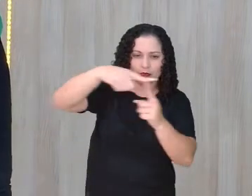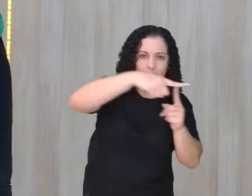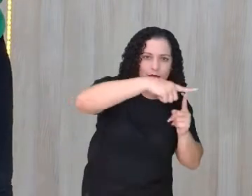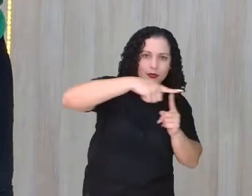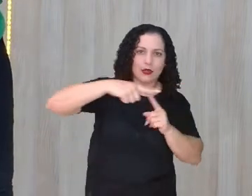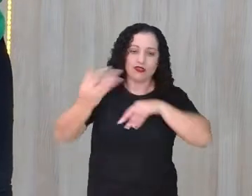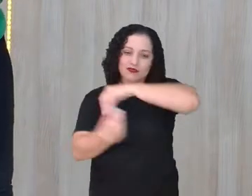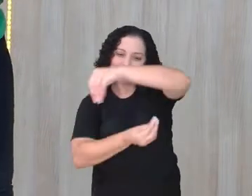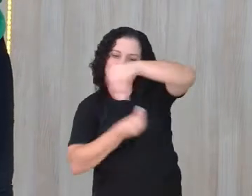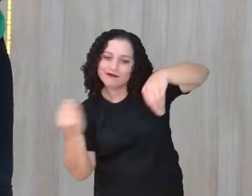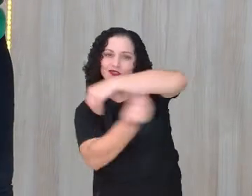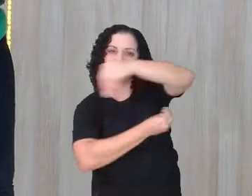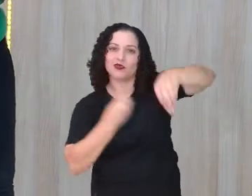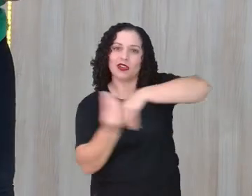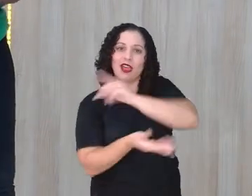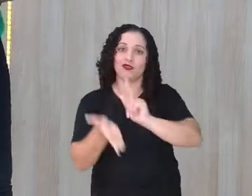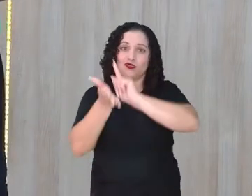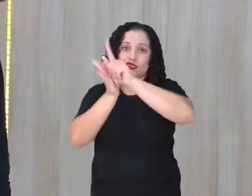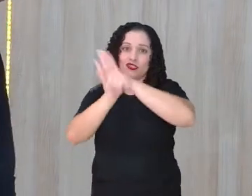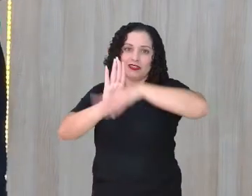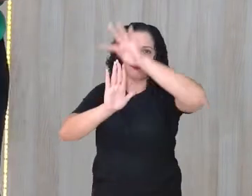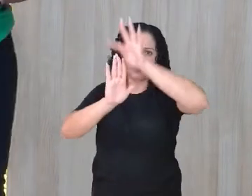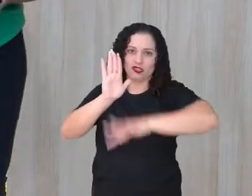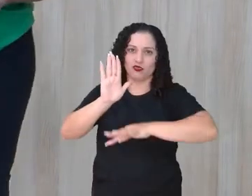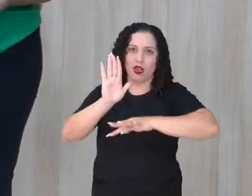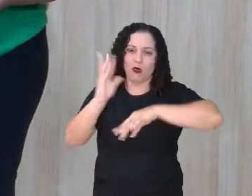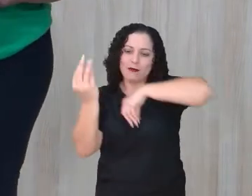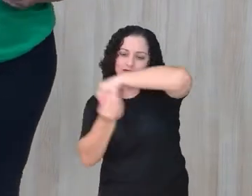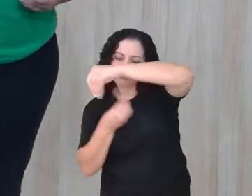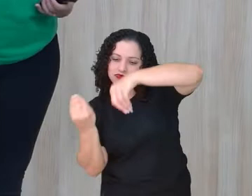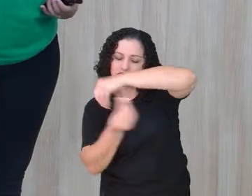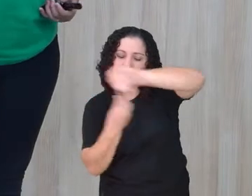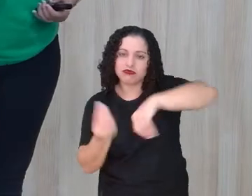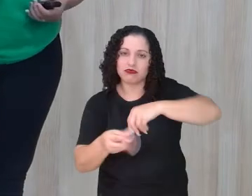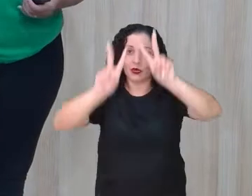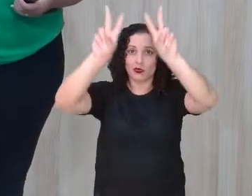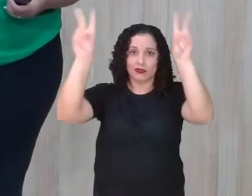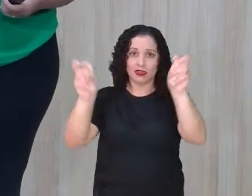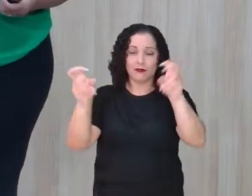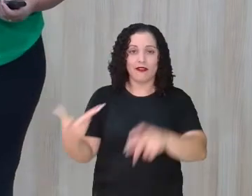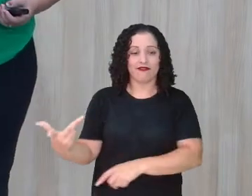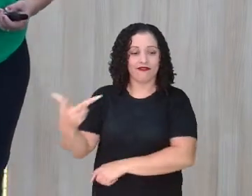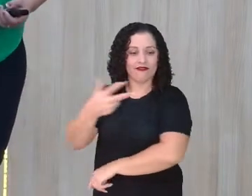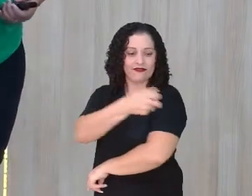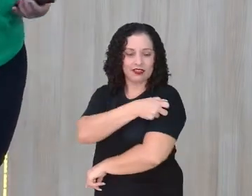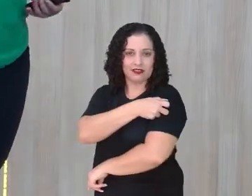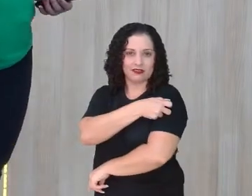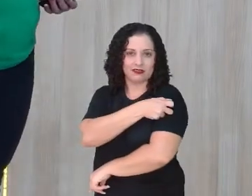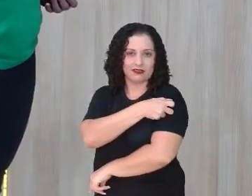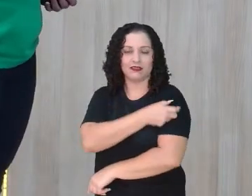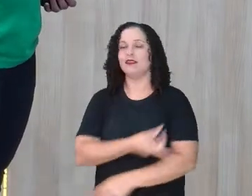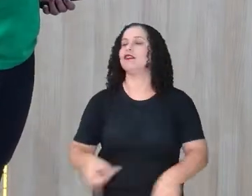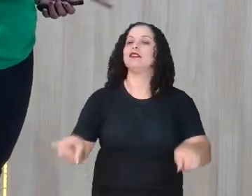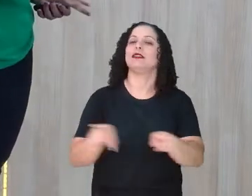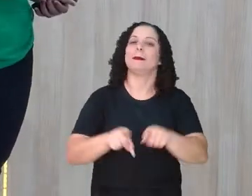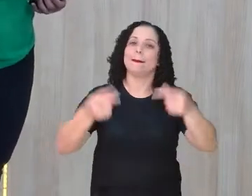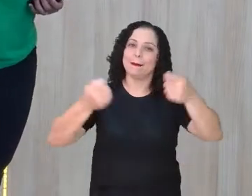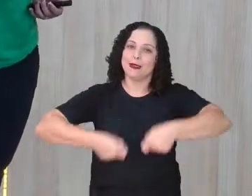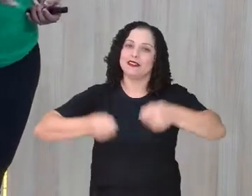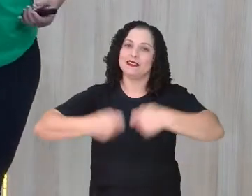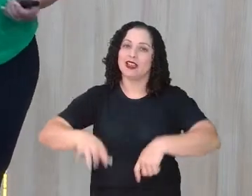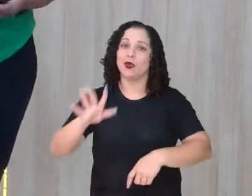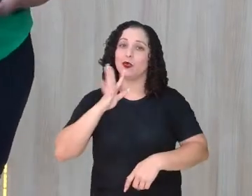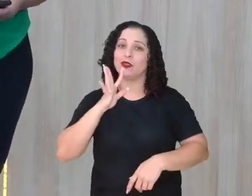se misturam nos gêneros textuais. E como a gente está falando de vacinação e, infelizmente, a gente ainda precisa convencer